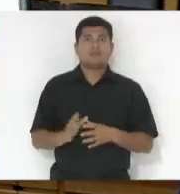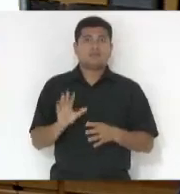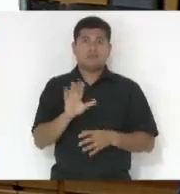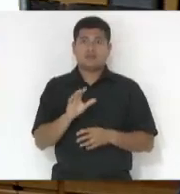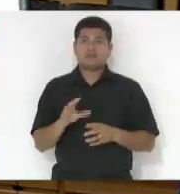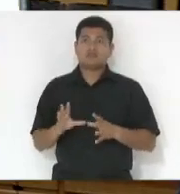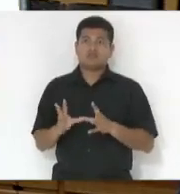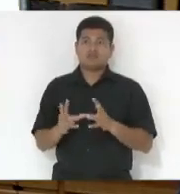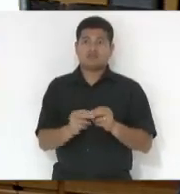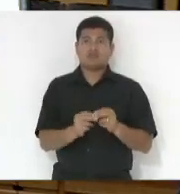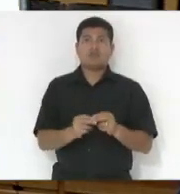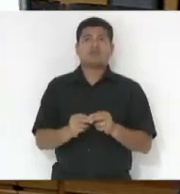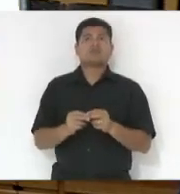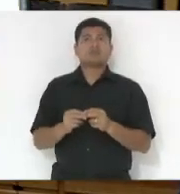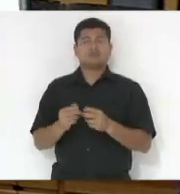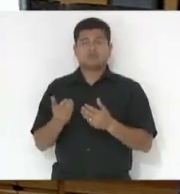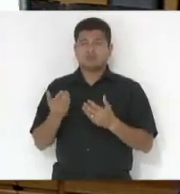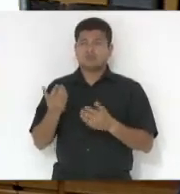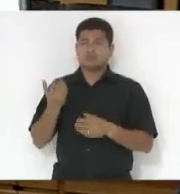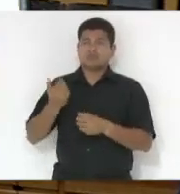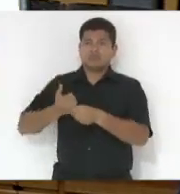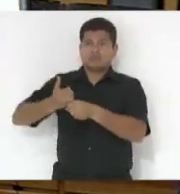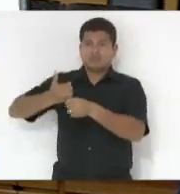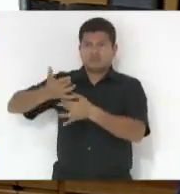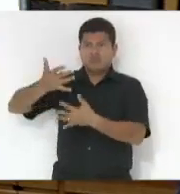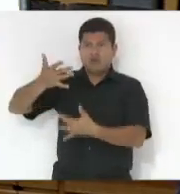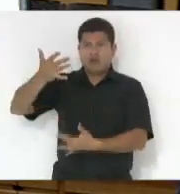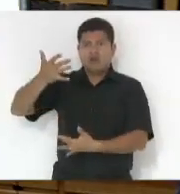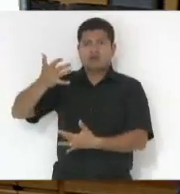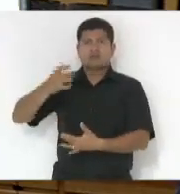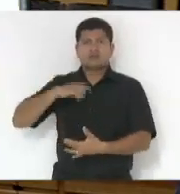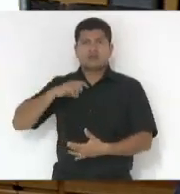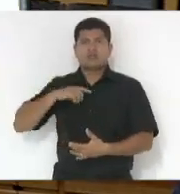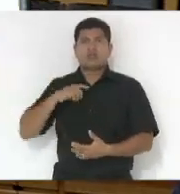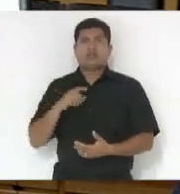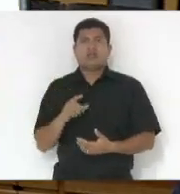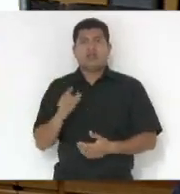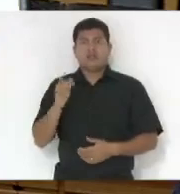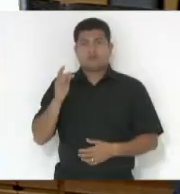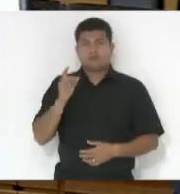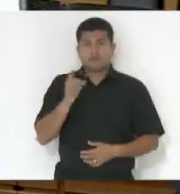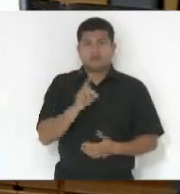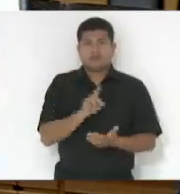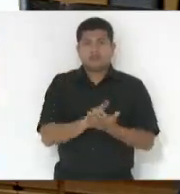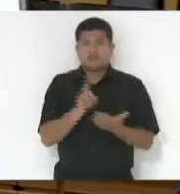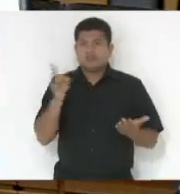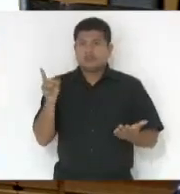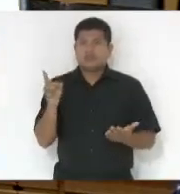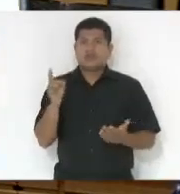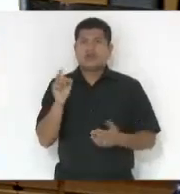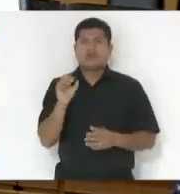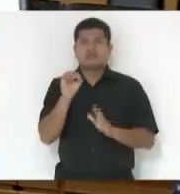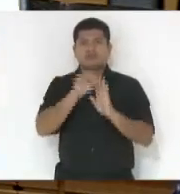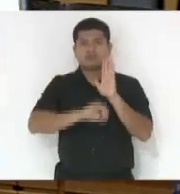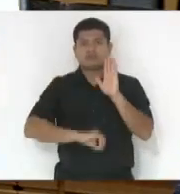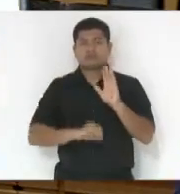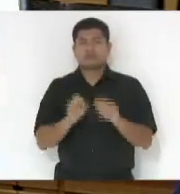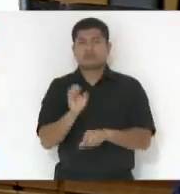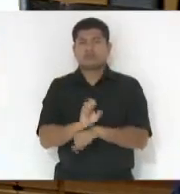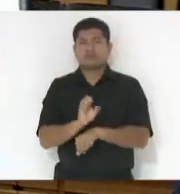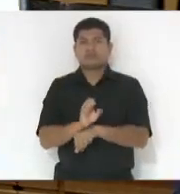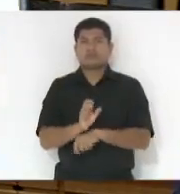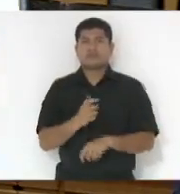desses protocolos de intenções, eles foram publicados no Diário Oficial do Estado. Então, não existe isso. Isso é